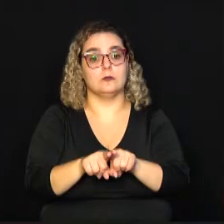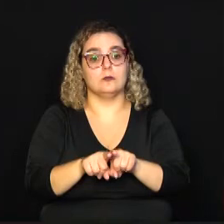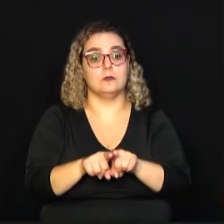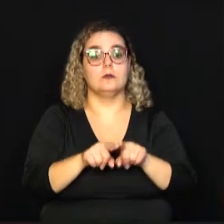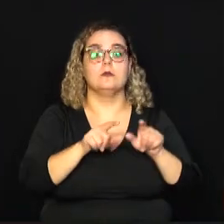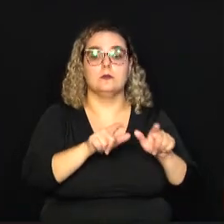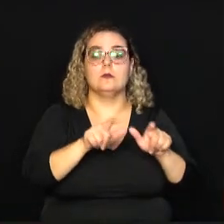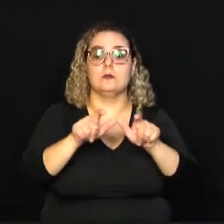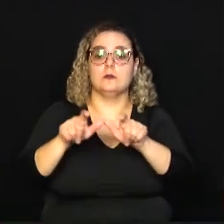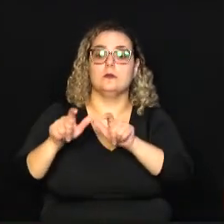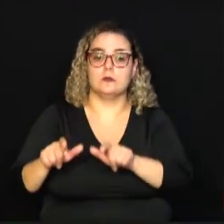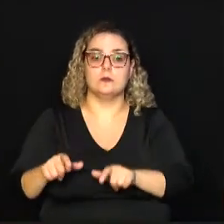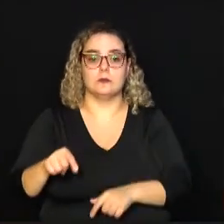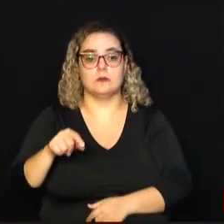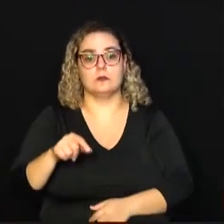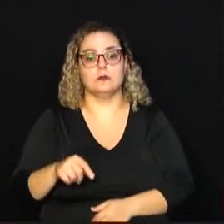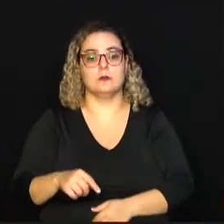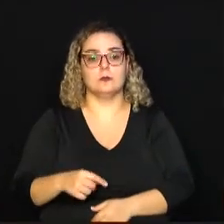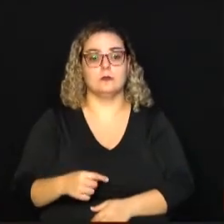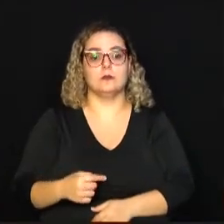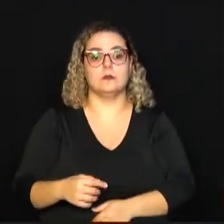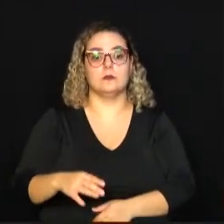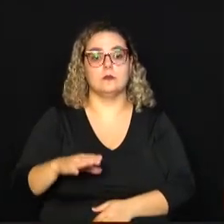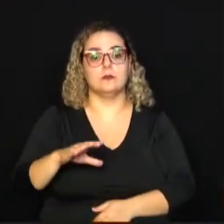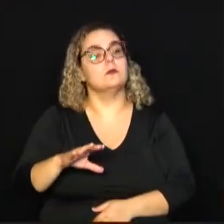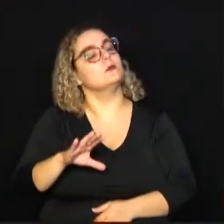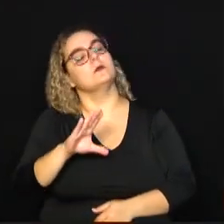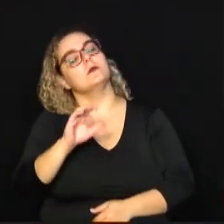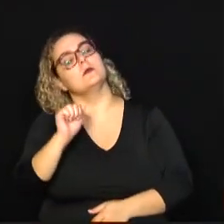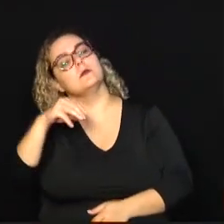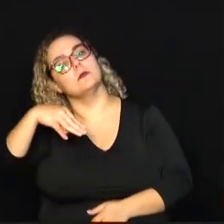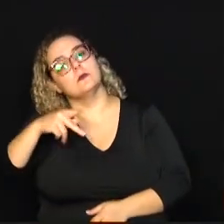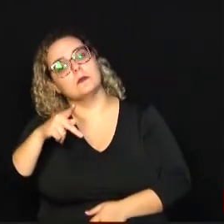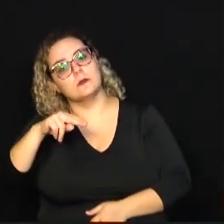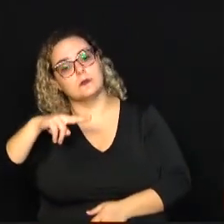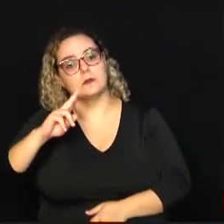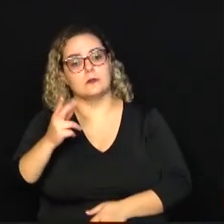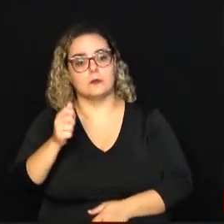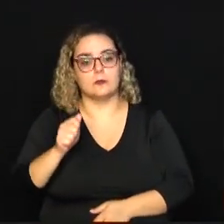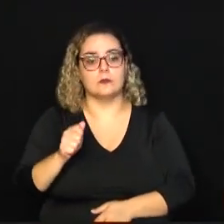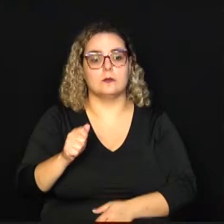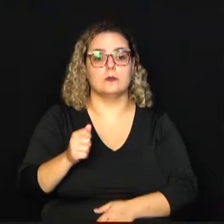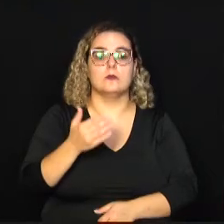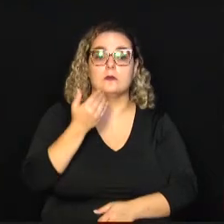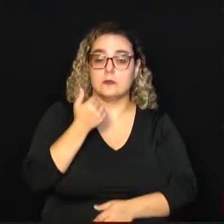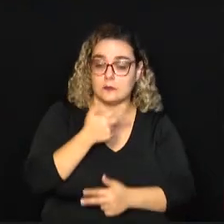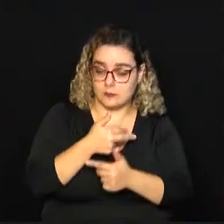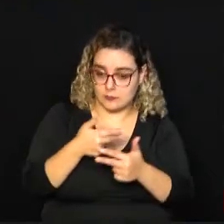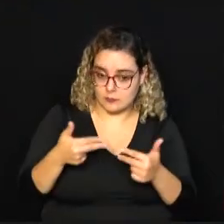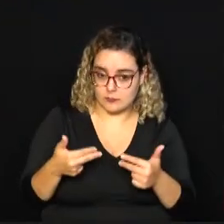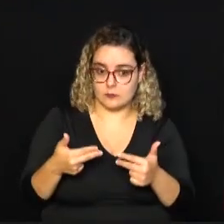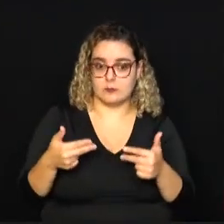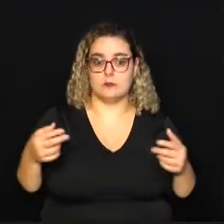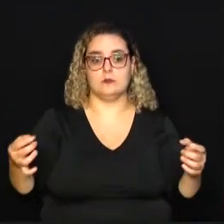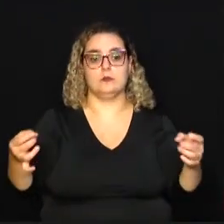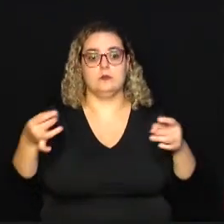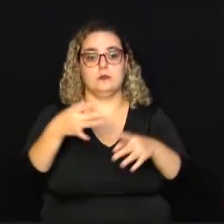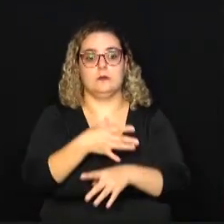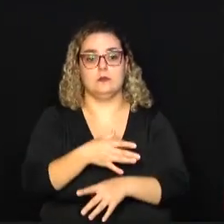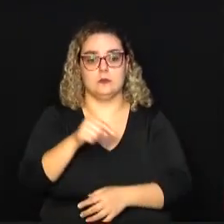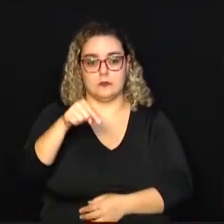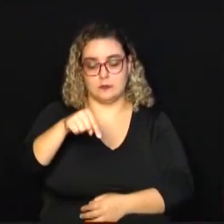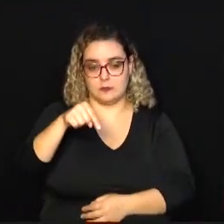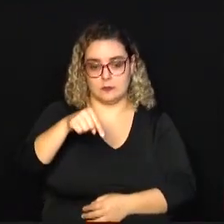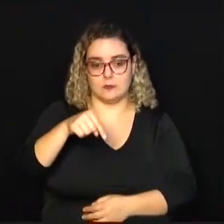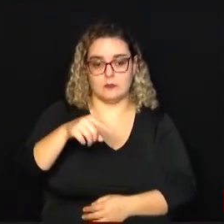locais, né? Uma delas é uma campanha de arrecadação de mantimentos que se encerra agora